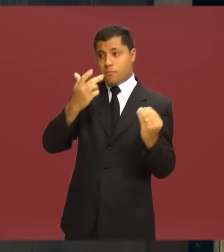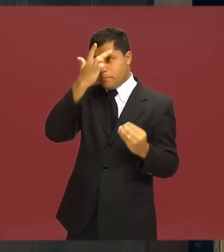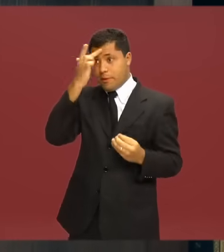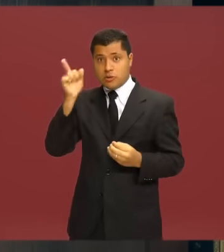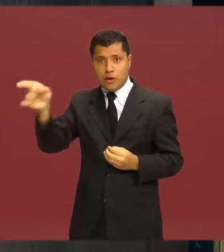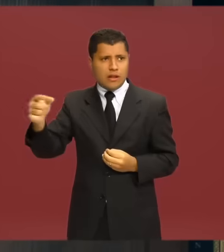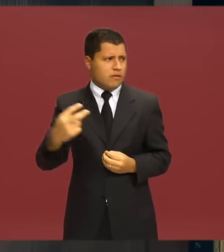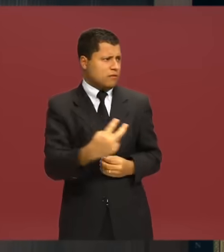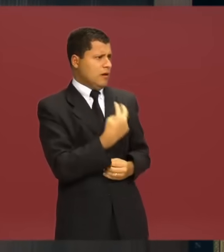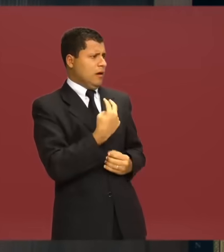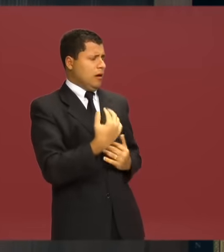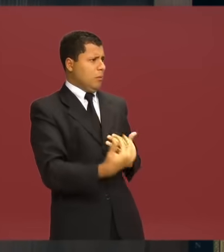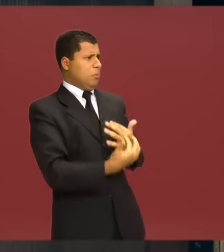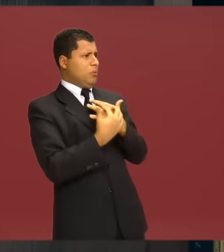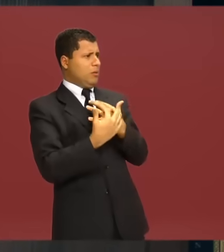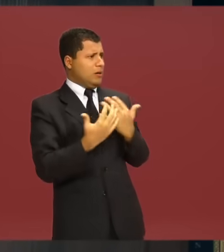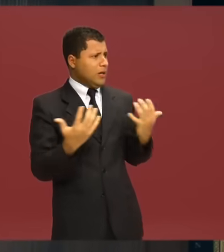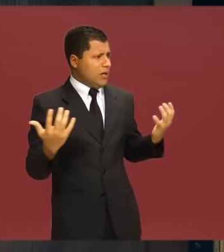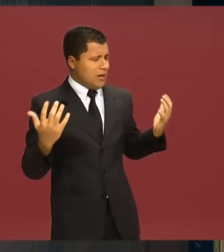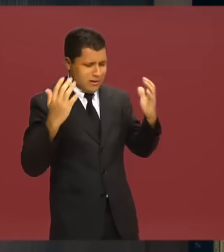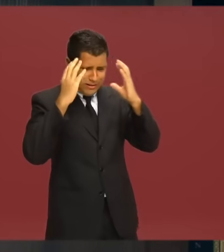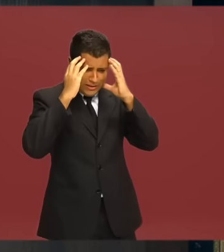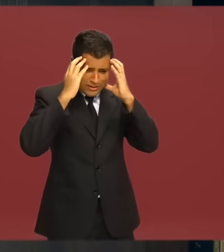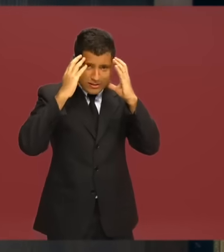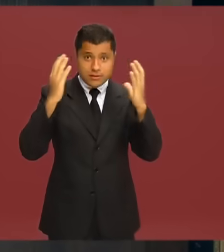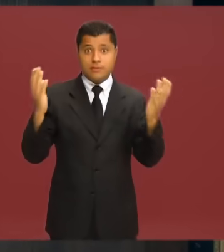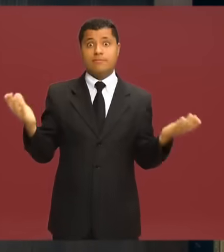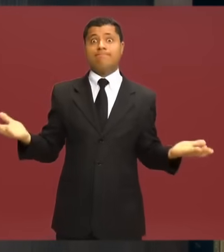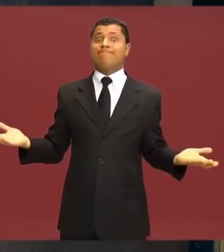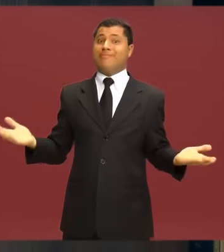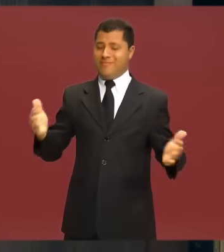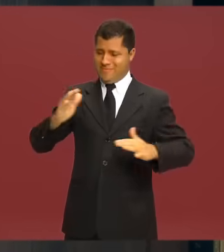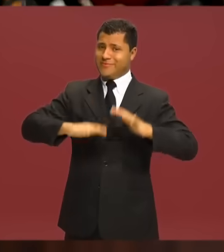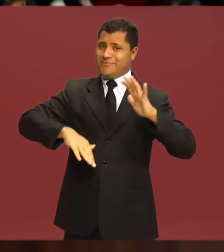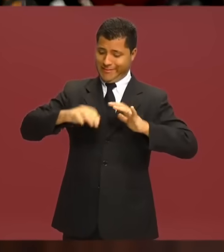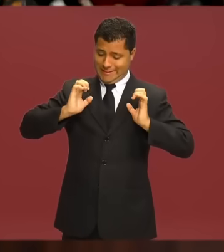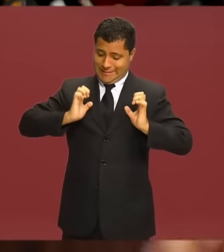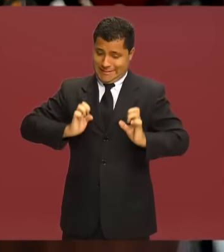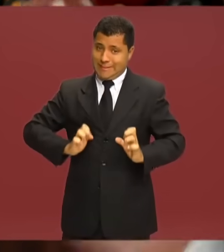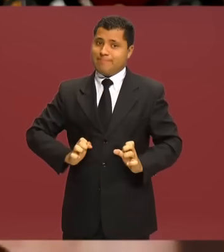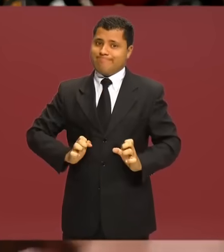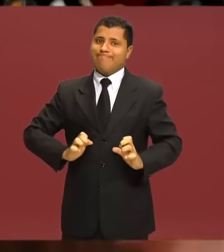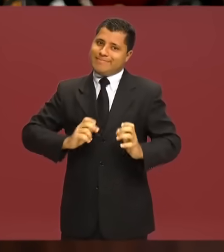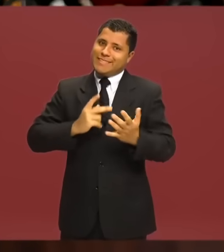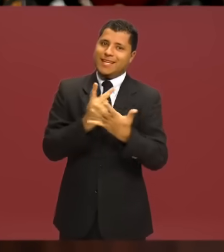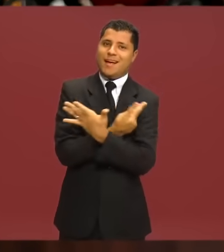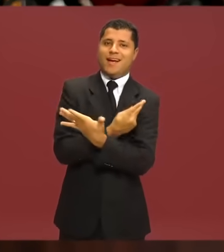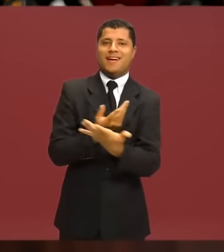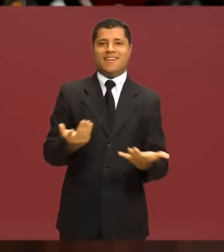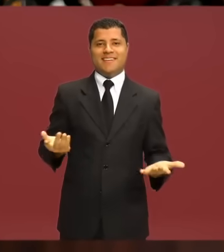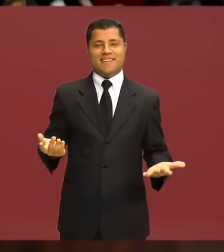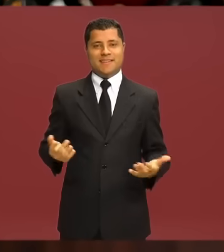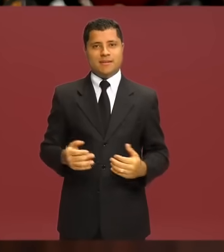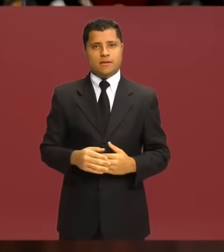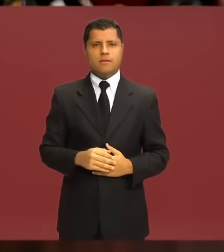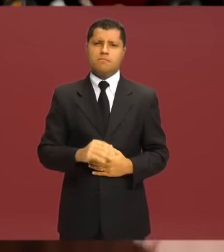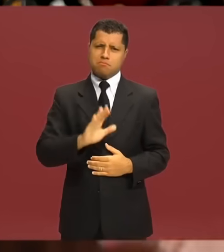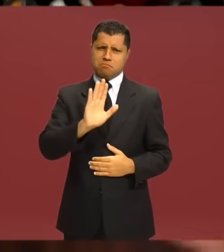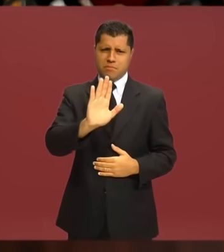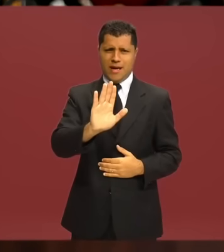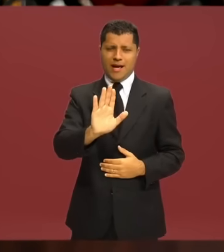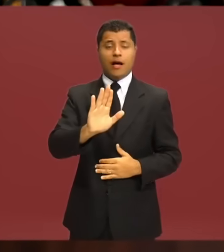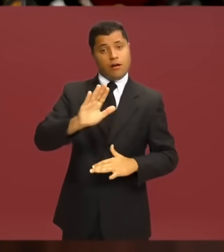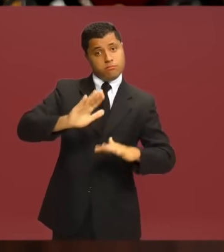Deslizes e agindo de maneira a agredir a convivência nesse caso Agimos de forma